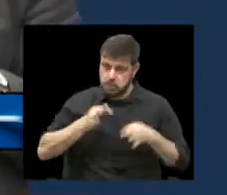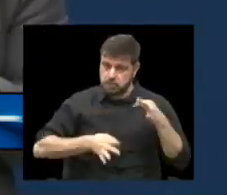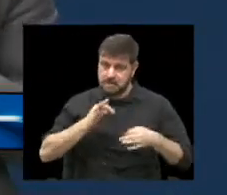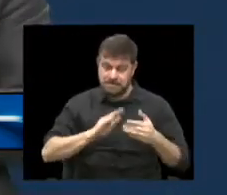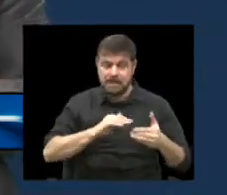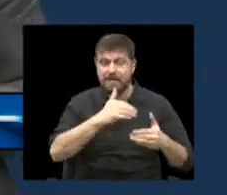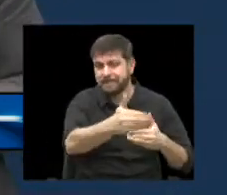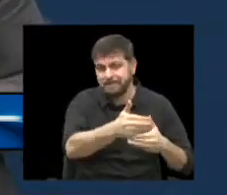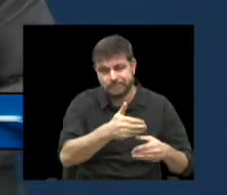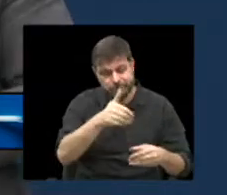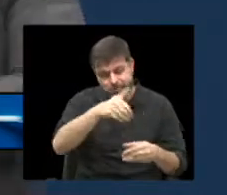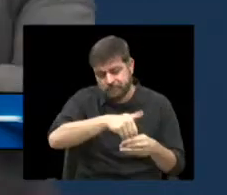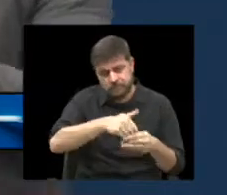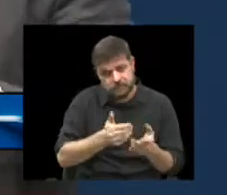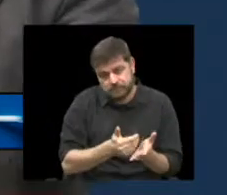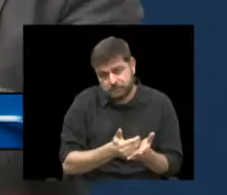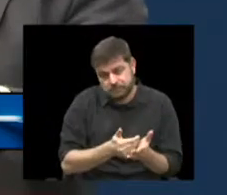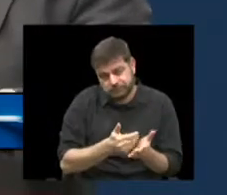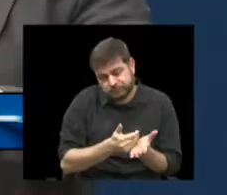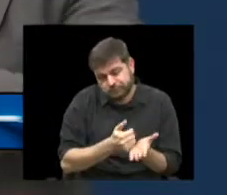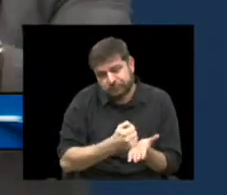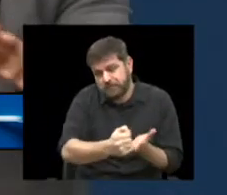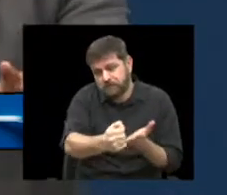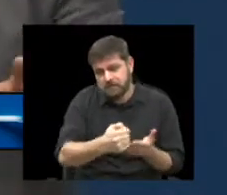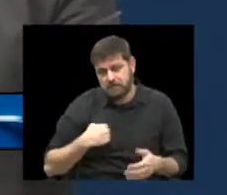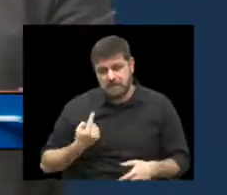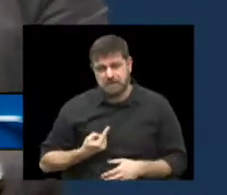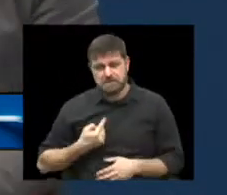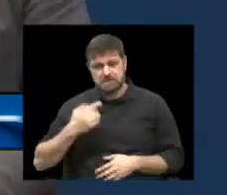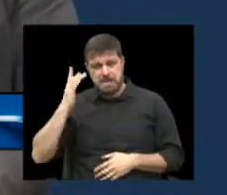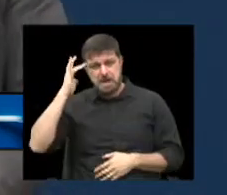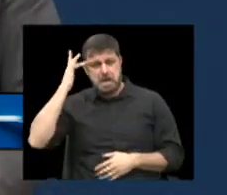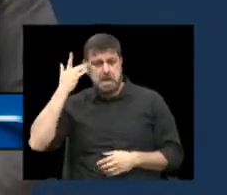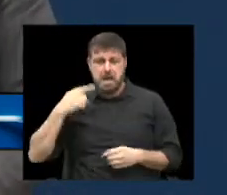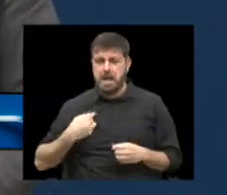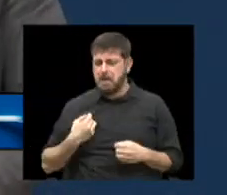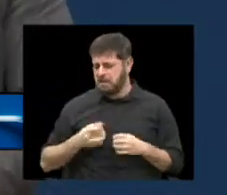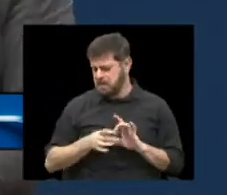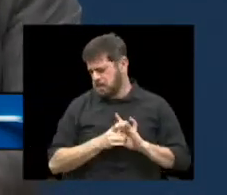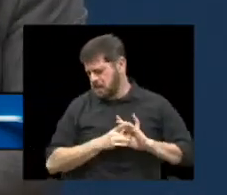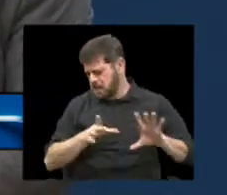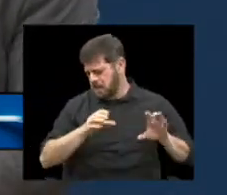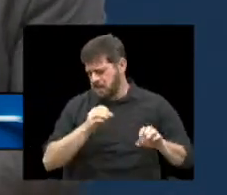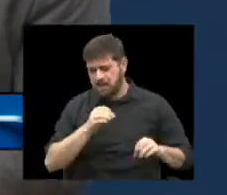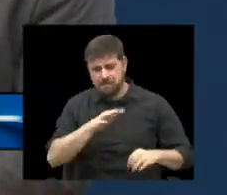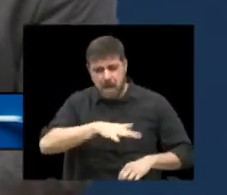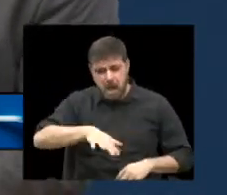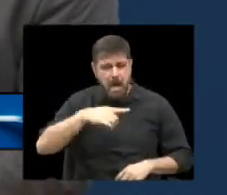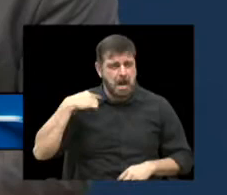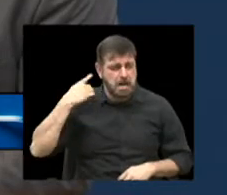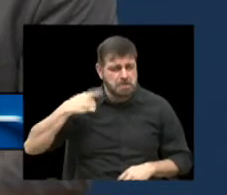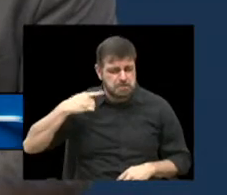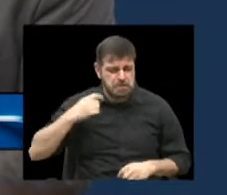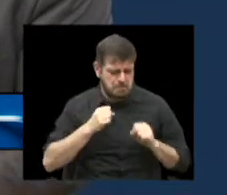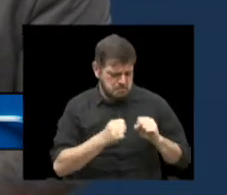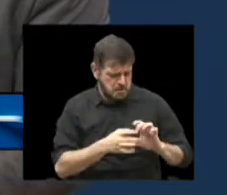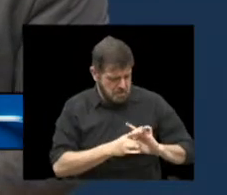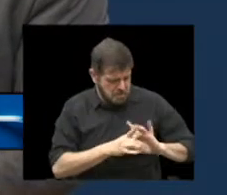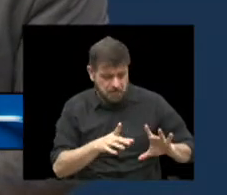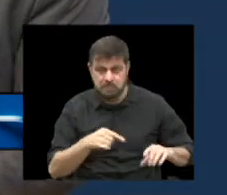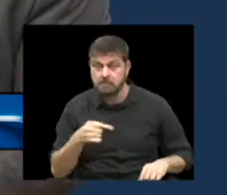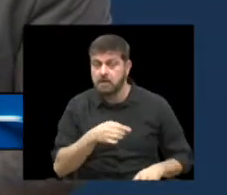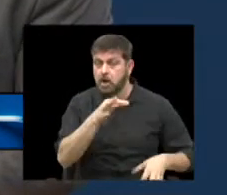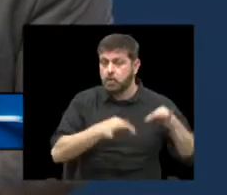nós sejamos esclarecidos, porque a gente acha que tudo pode em direito, e não pode. E, às vezes, a decisão do juiz, quando